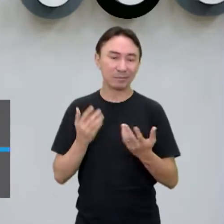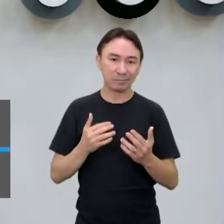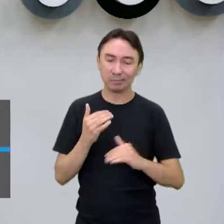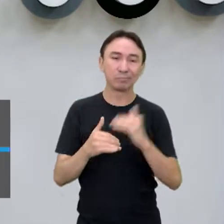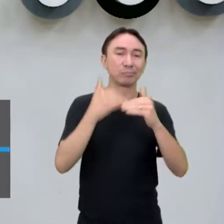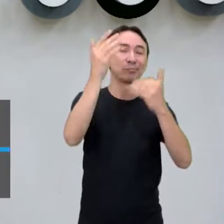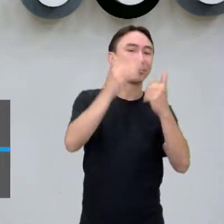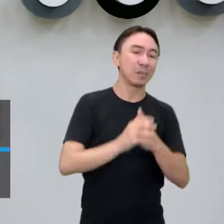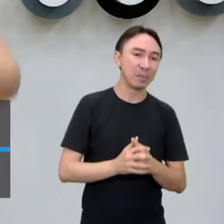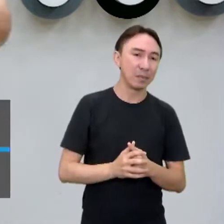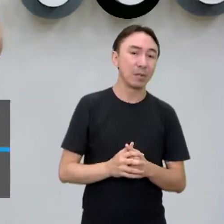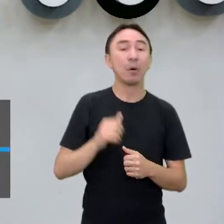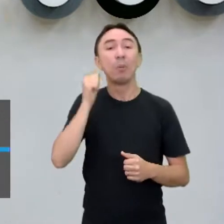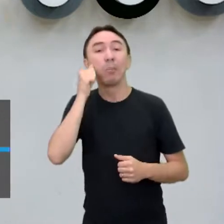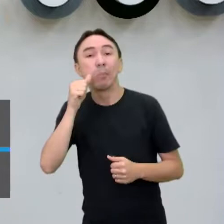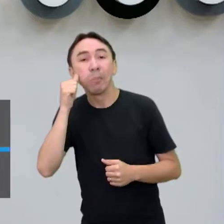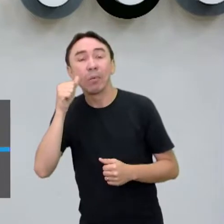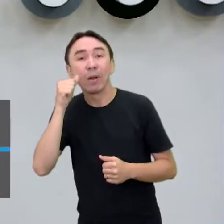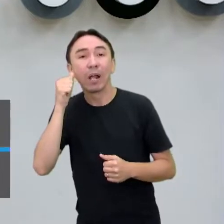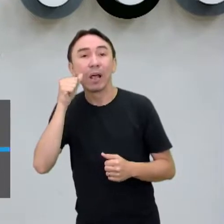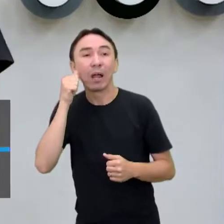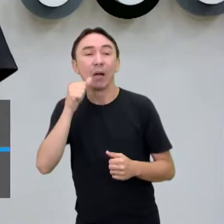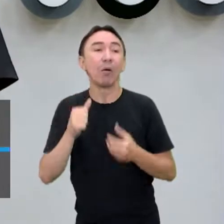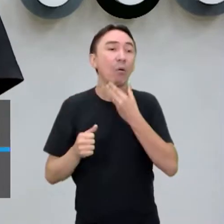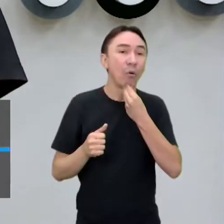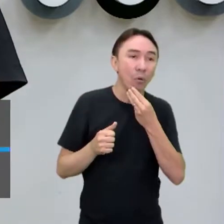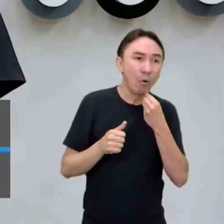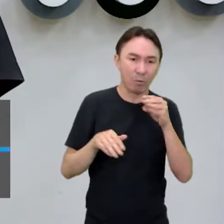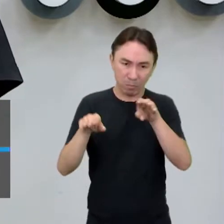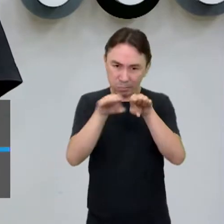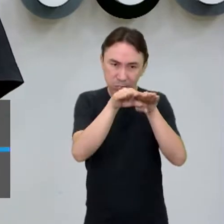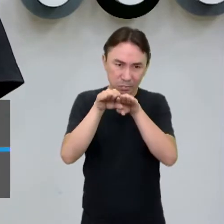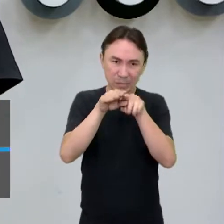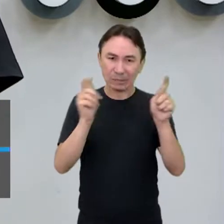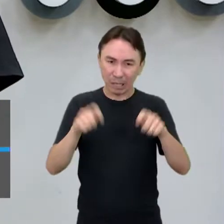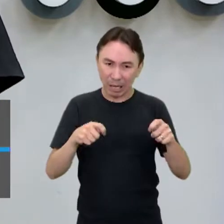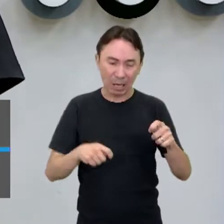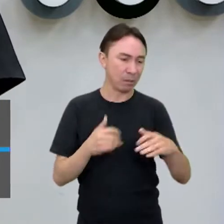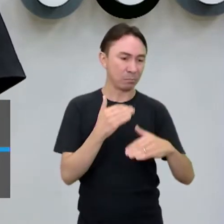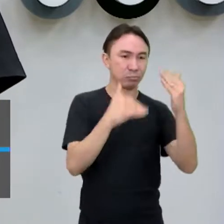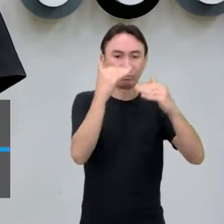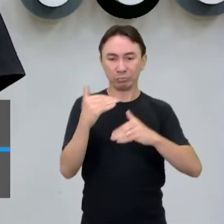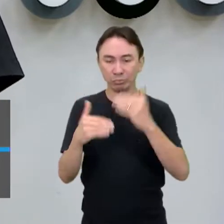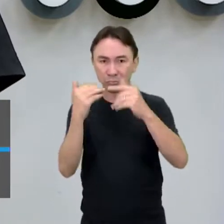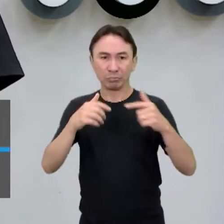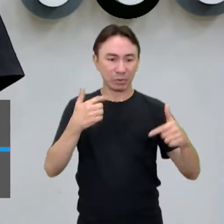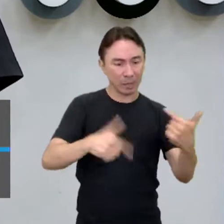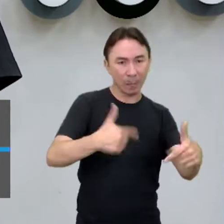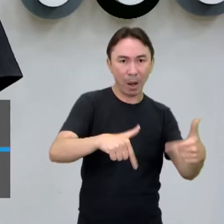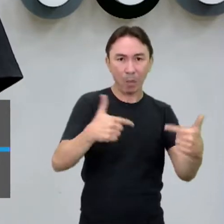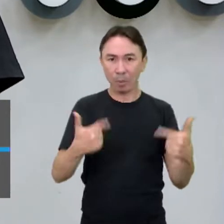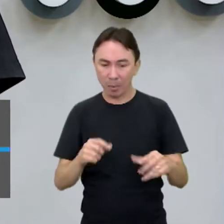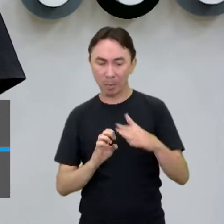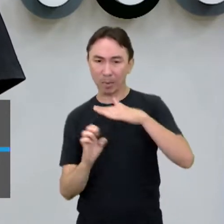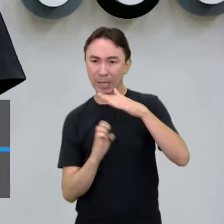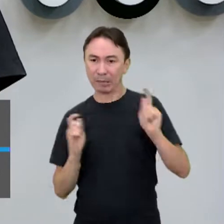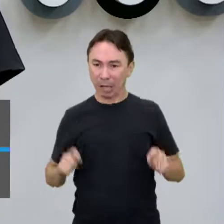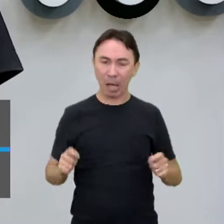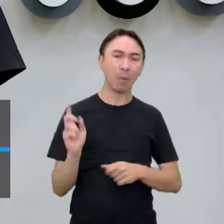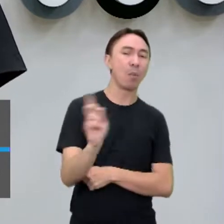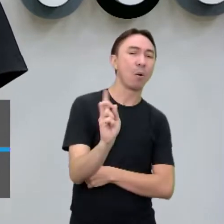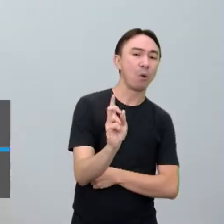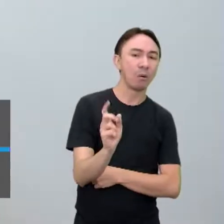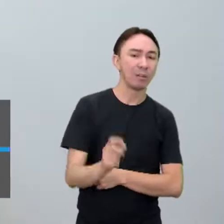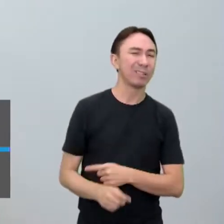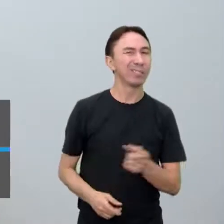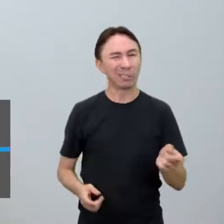branco, heteronormativo, todas aquelas nuances que a gente já falou. Então, essa noção de que a gente tem mobilidade social também é um